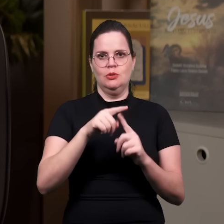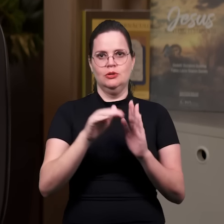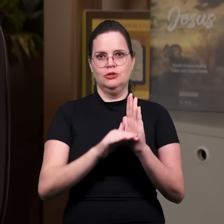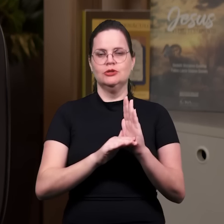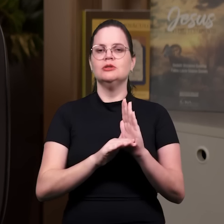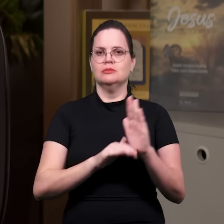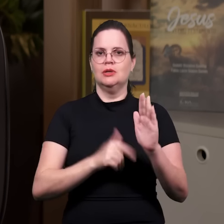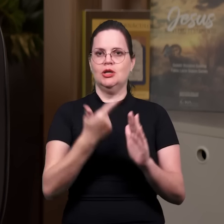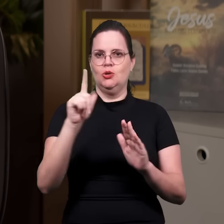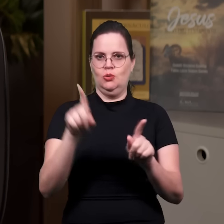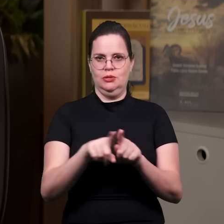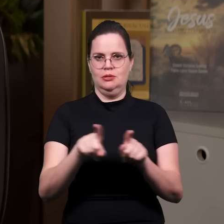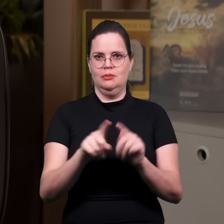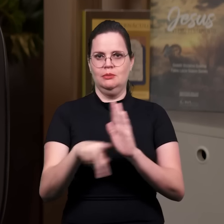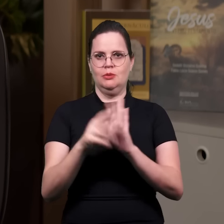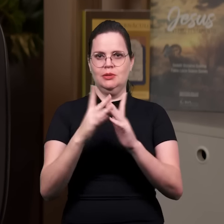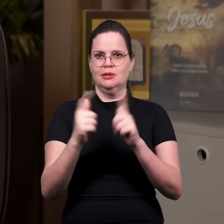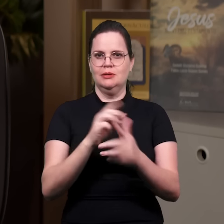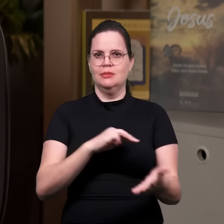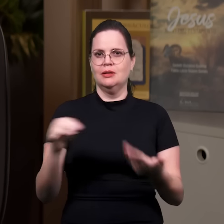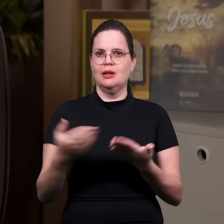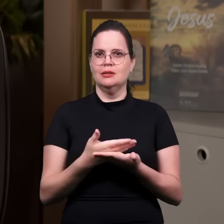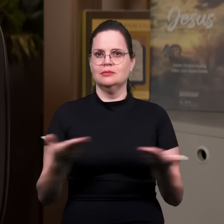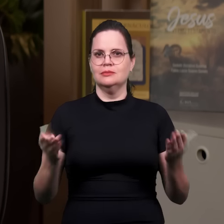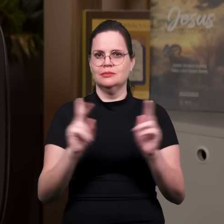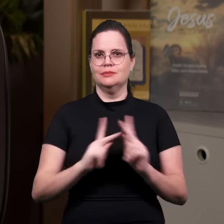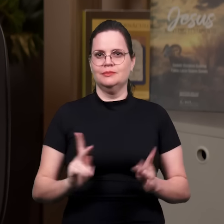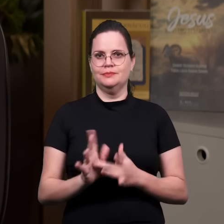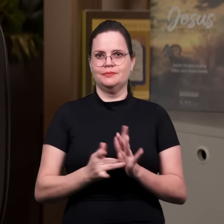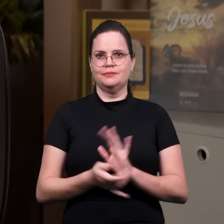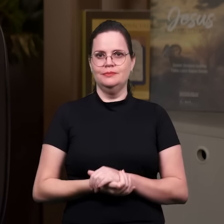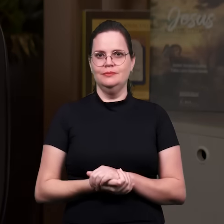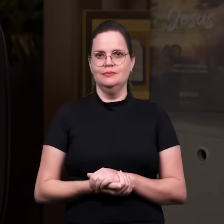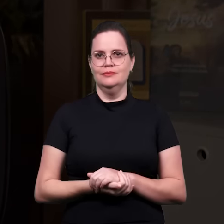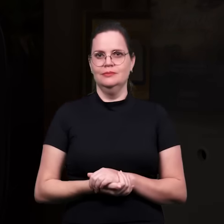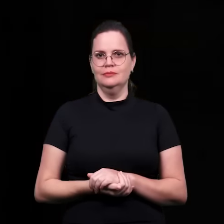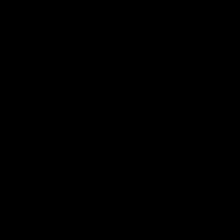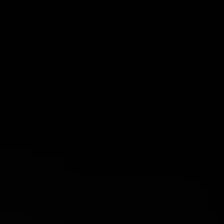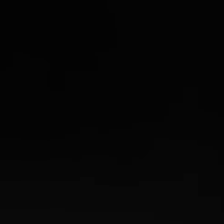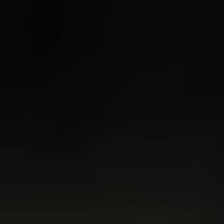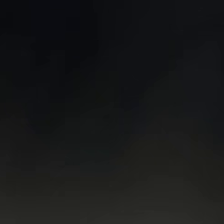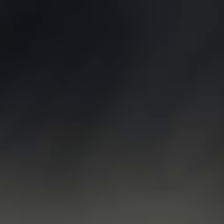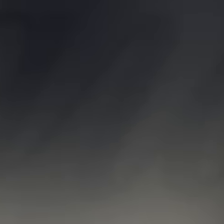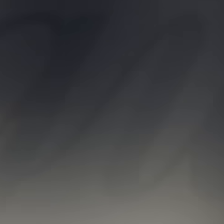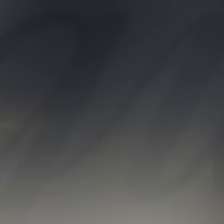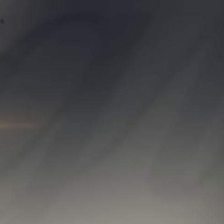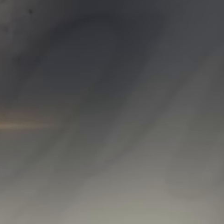outros programas da Igreja Cristã Maranata. Assim desejamos a todos a paz do Senhor Jesus.